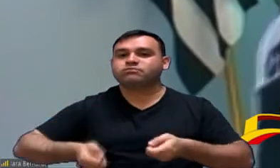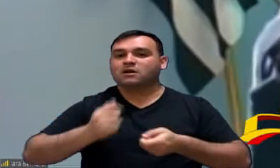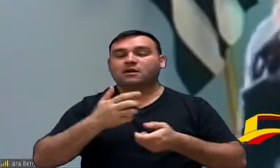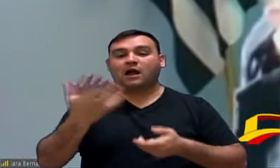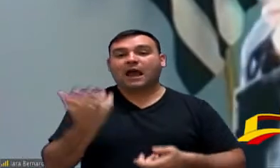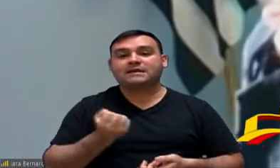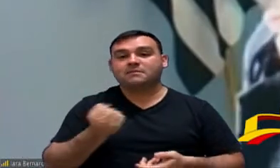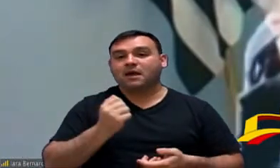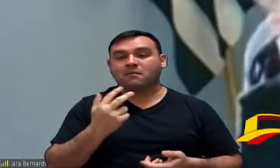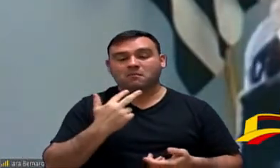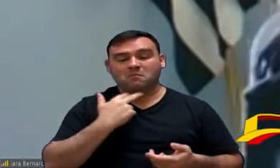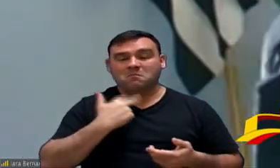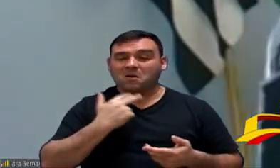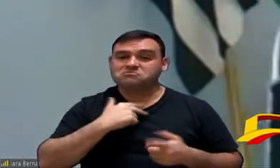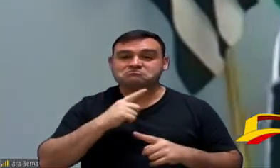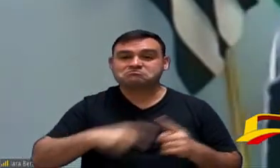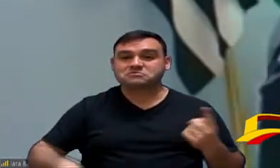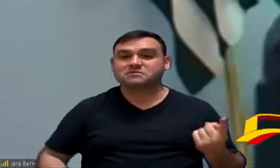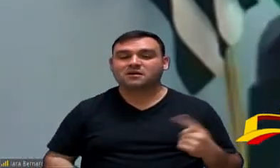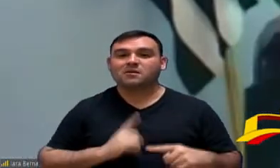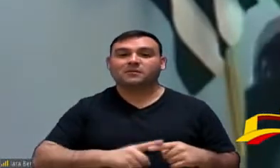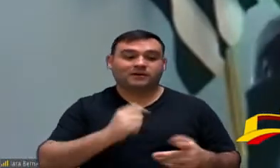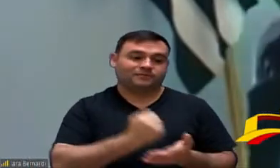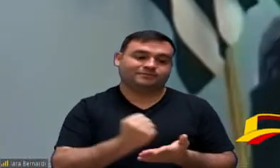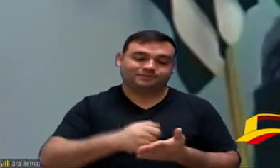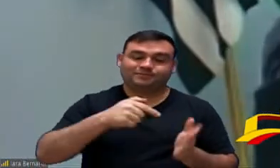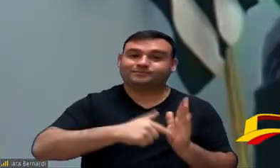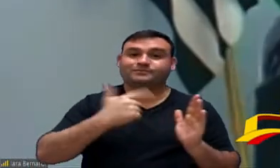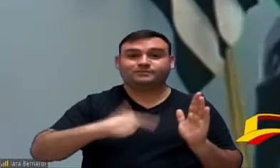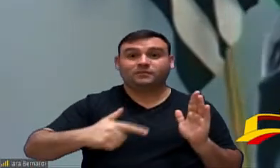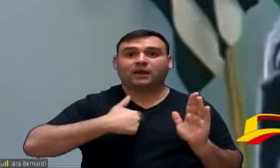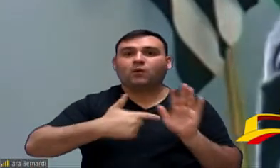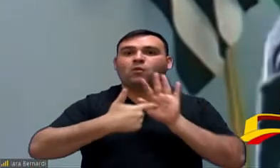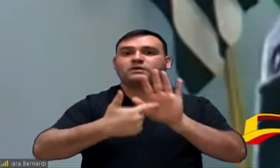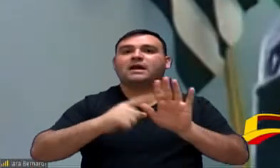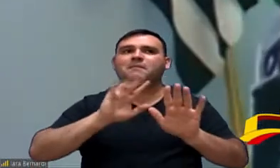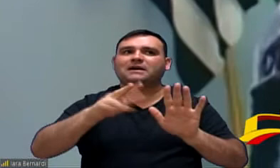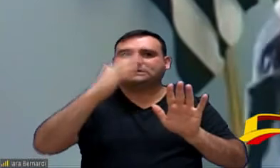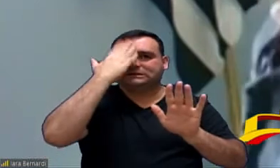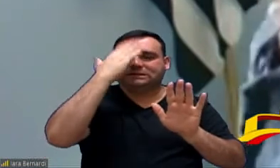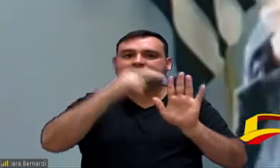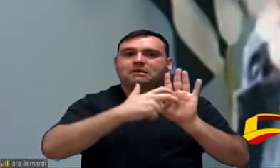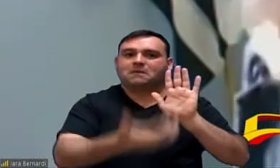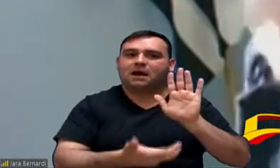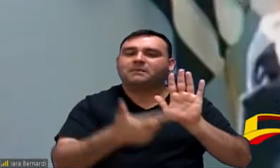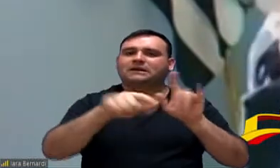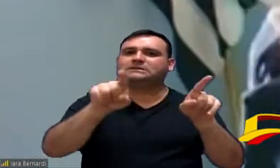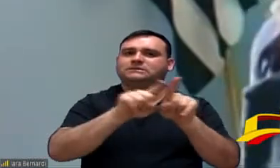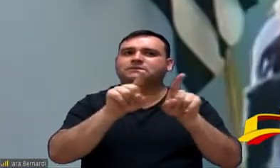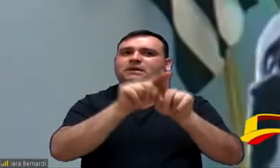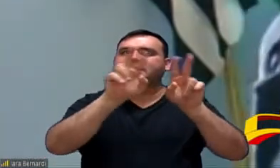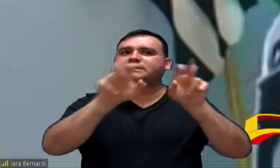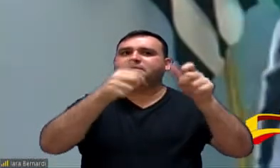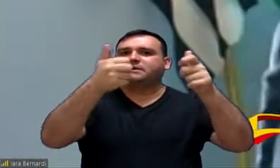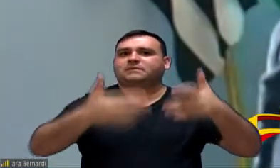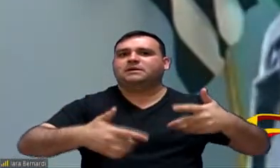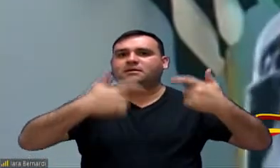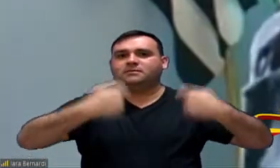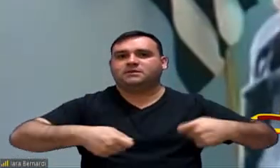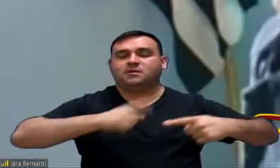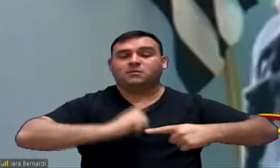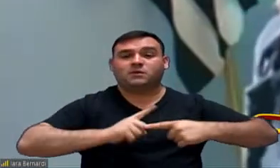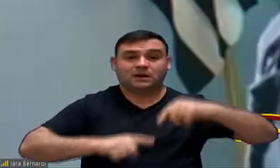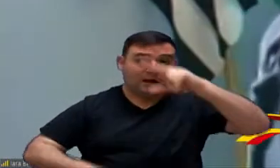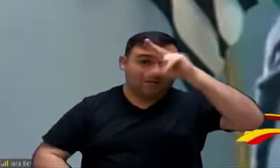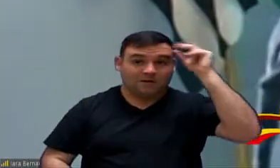lei. Apresentei, sei que é inconstitucional, mas temos que levantar o tema e espero que a prefeitura agora, porque